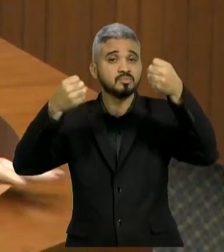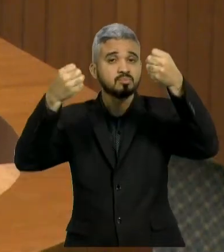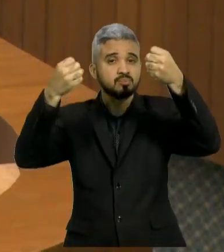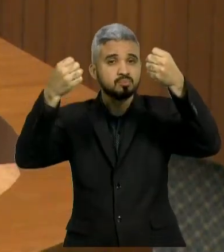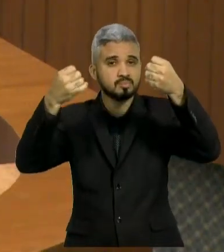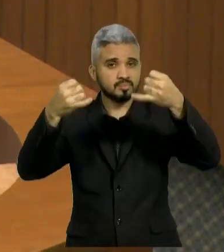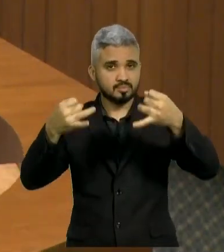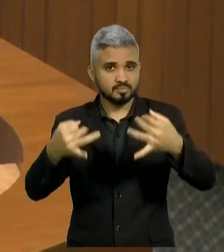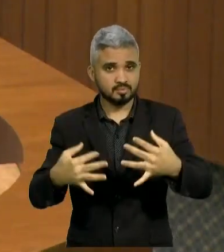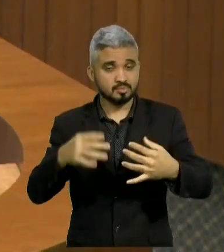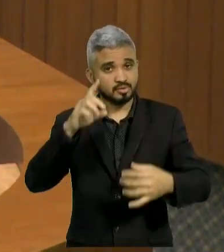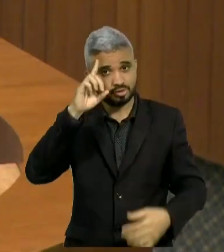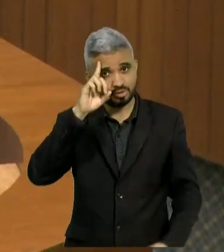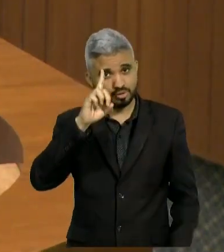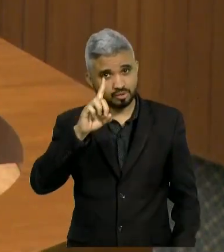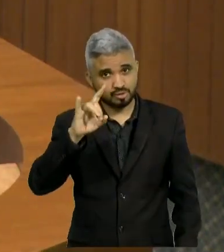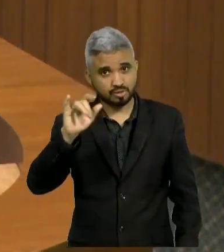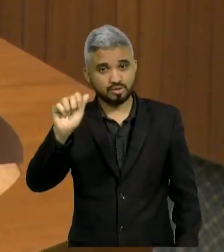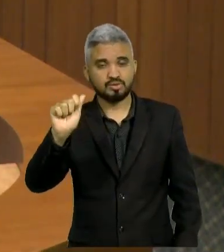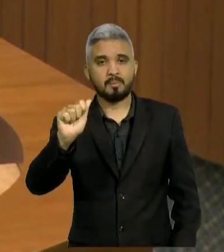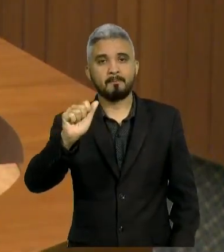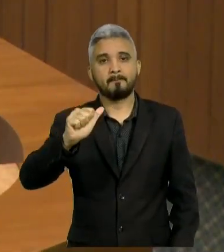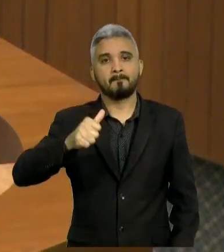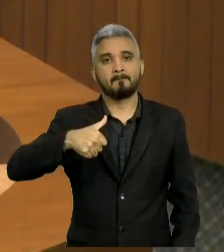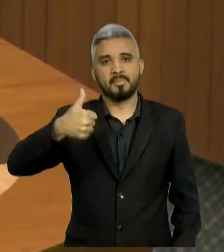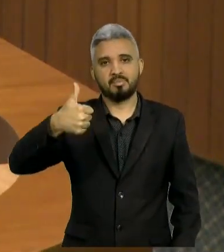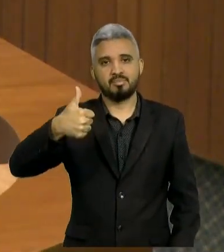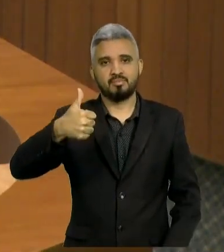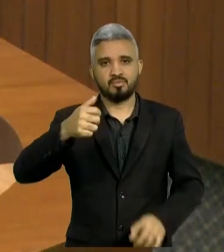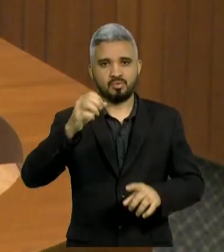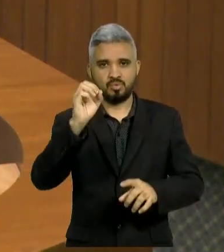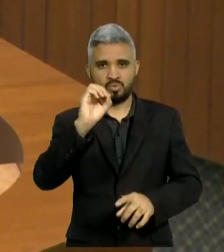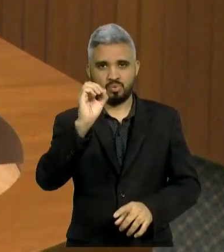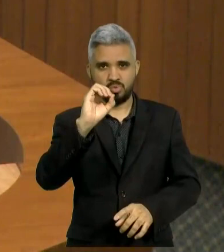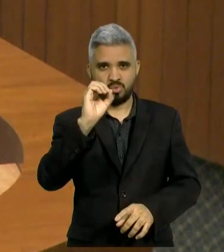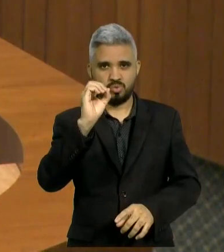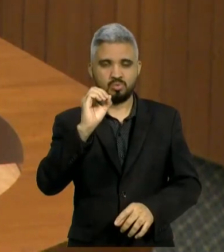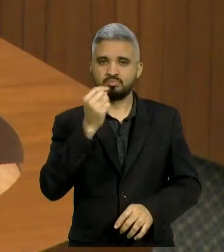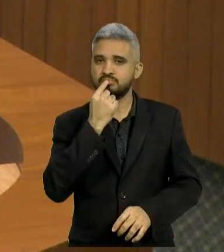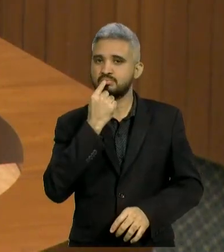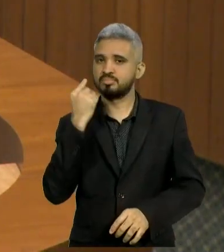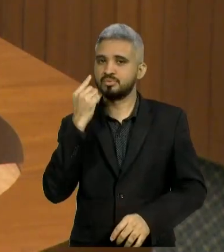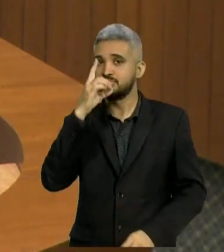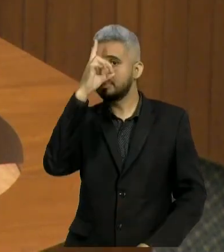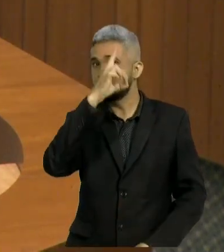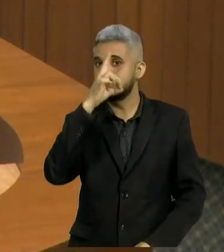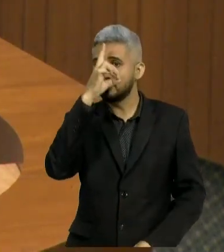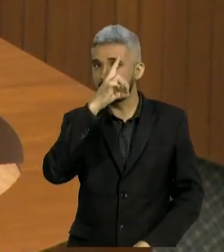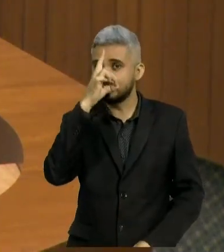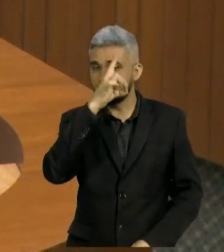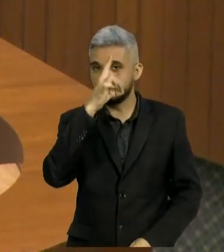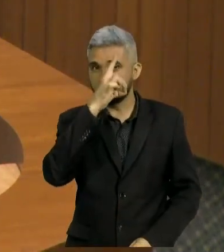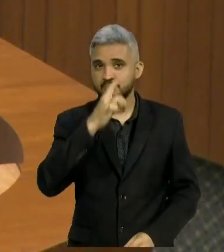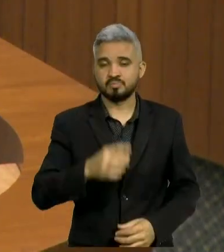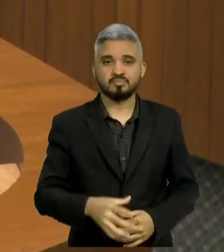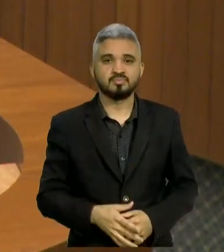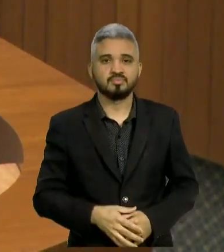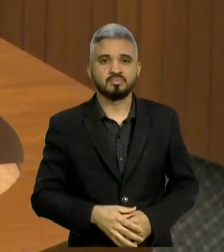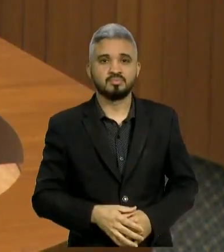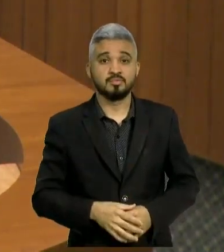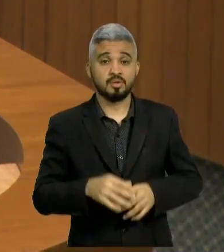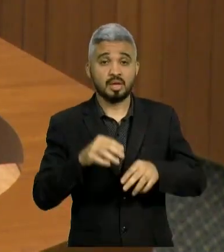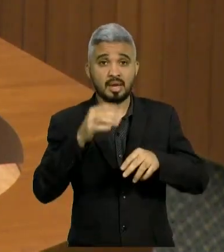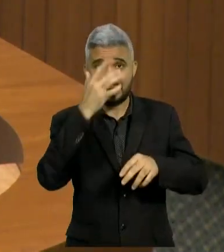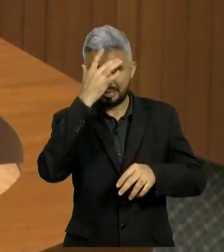ao dia 1º de outubro. Neste último domingo, a população ela foram